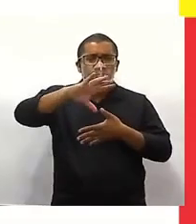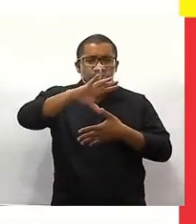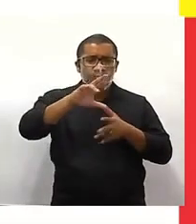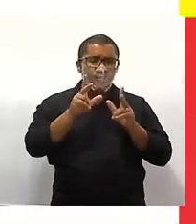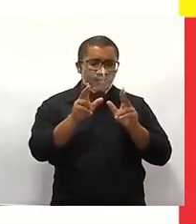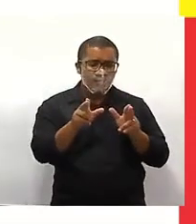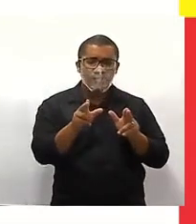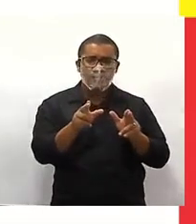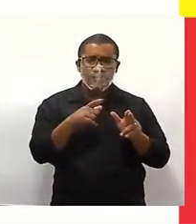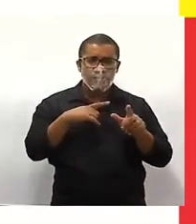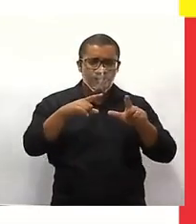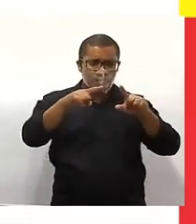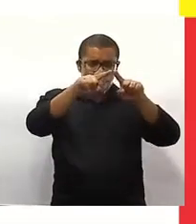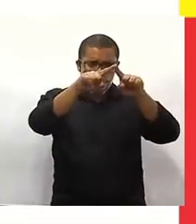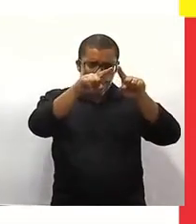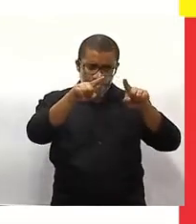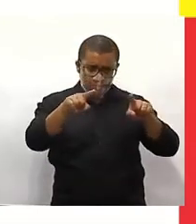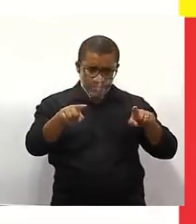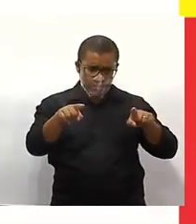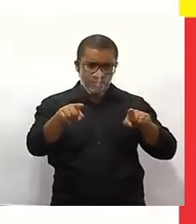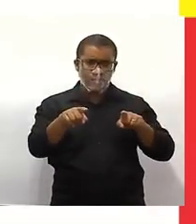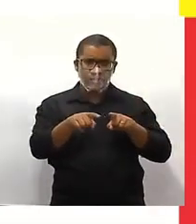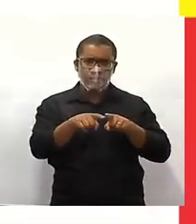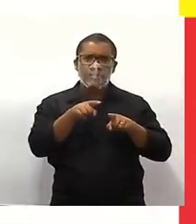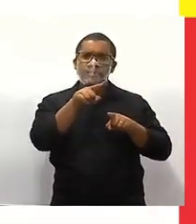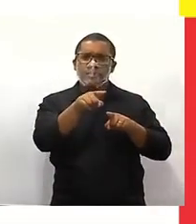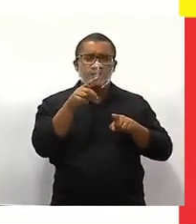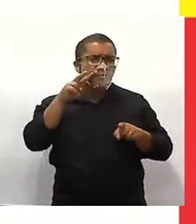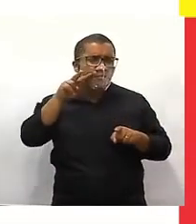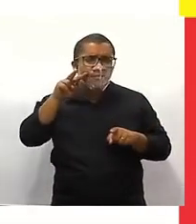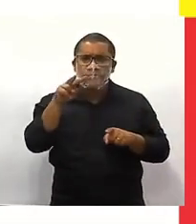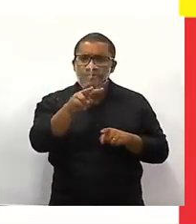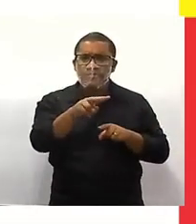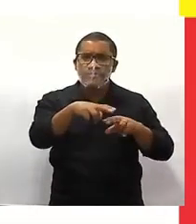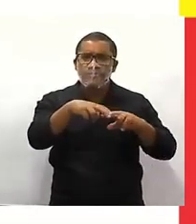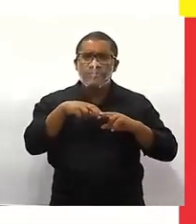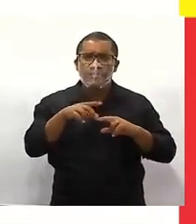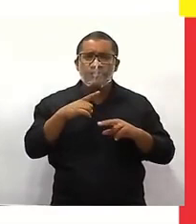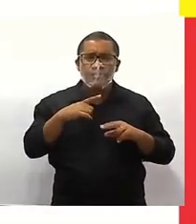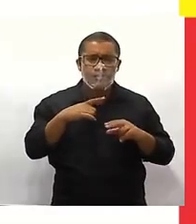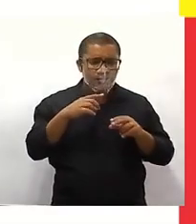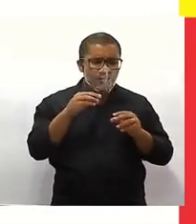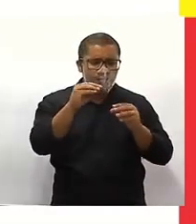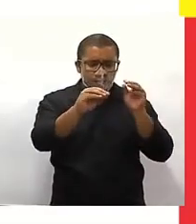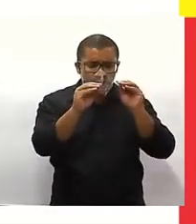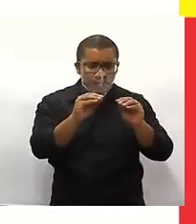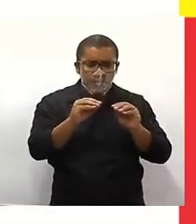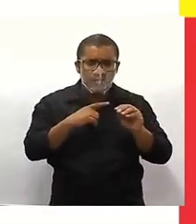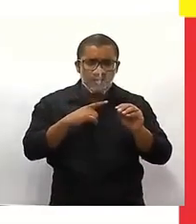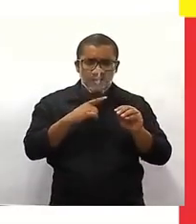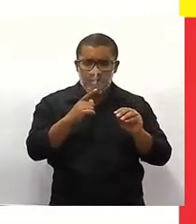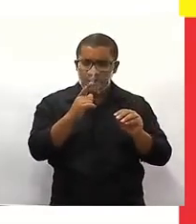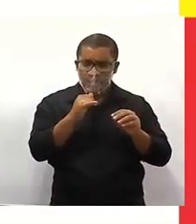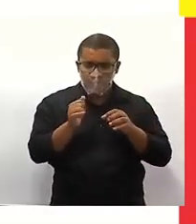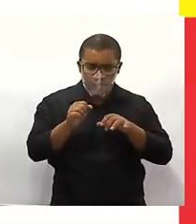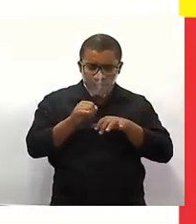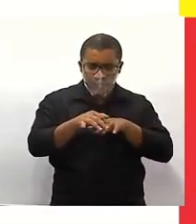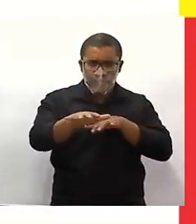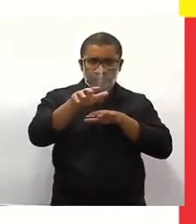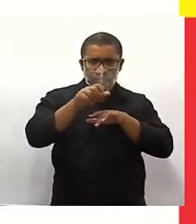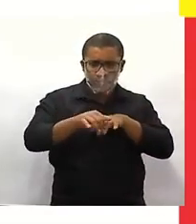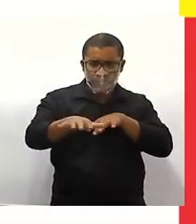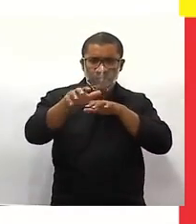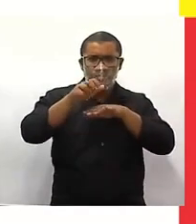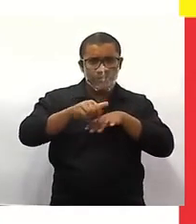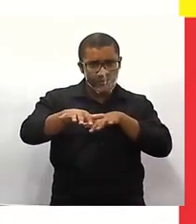triangular. Esse tipo de paisagem é formado pela predominância dos processos fluviais sobre os